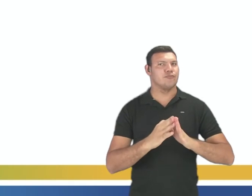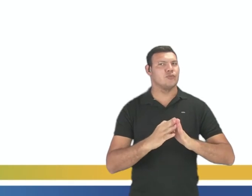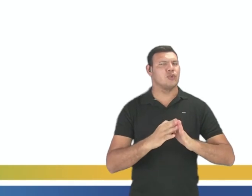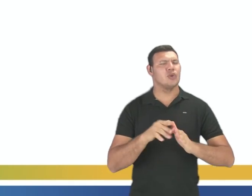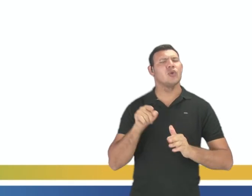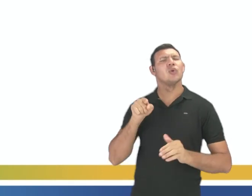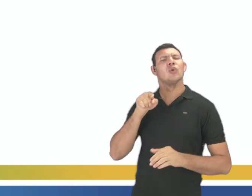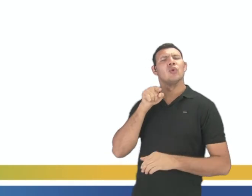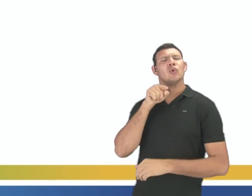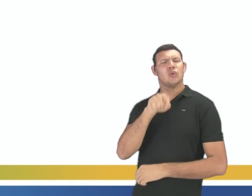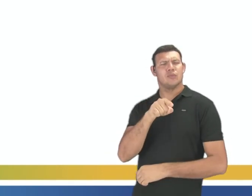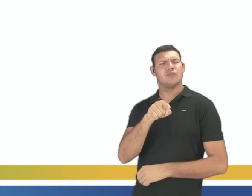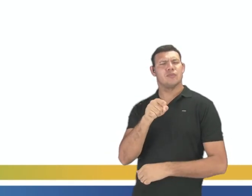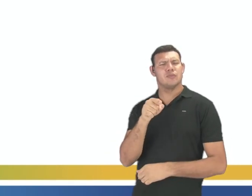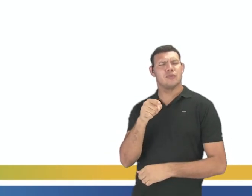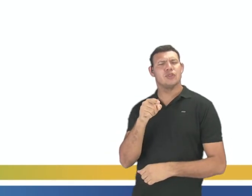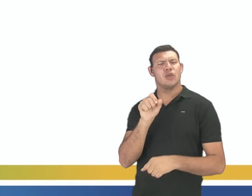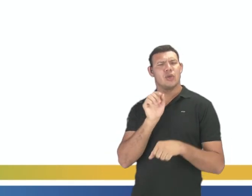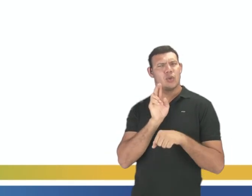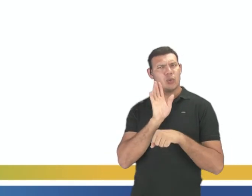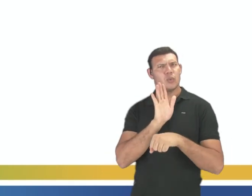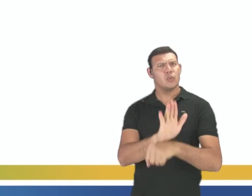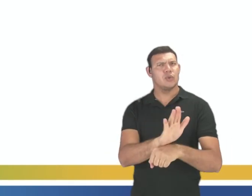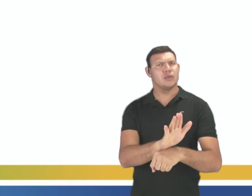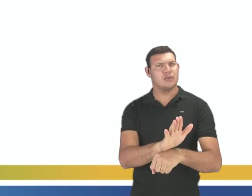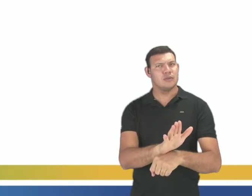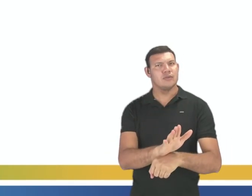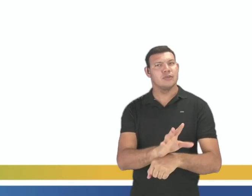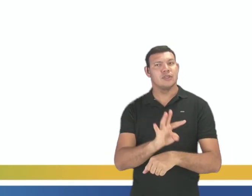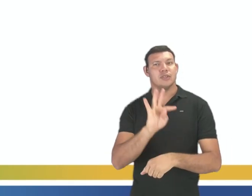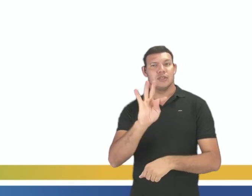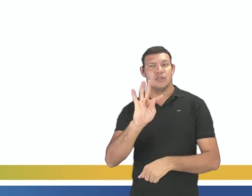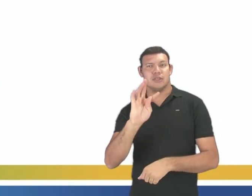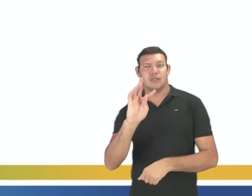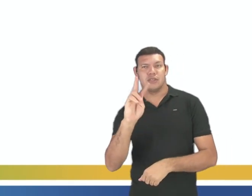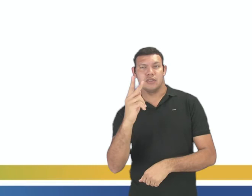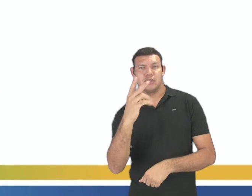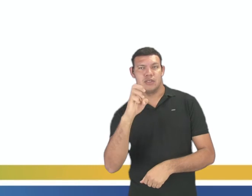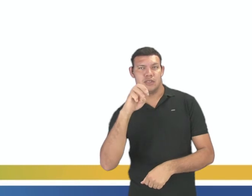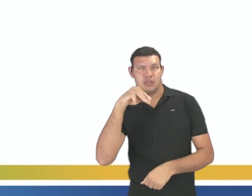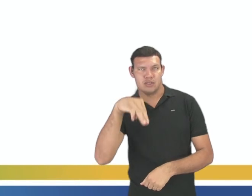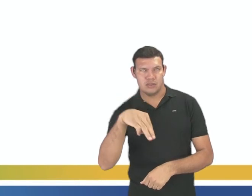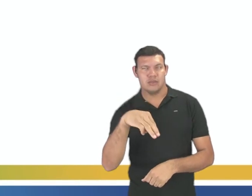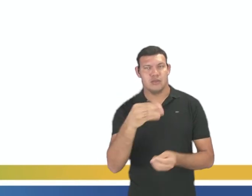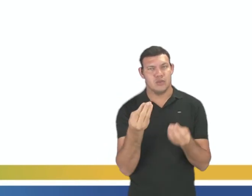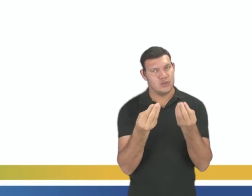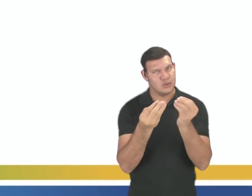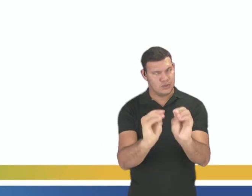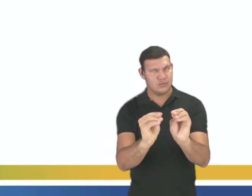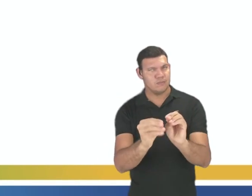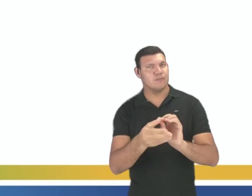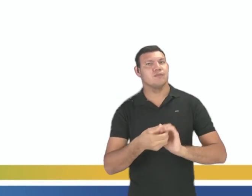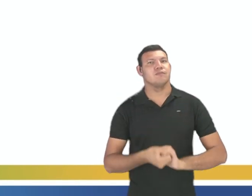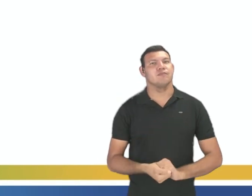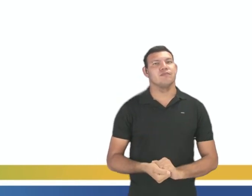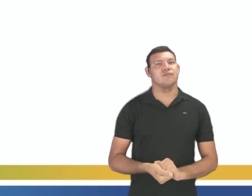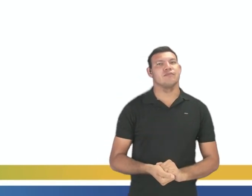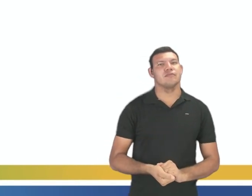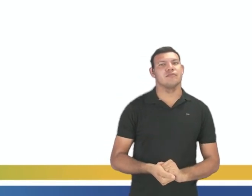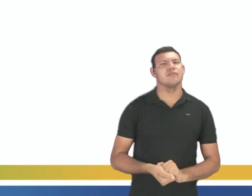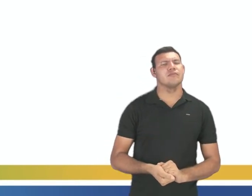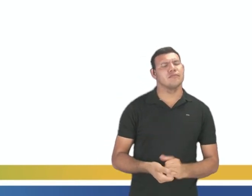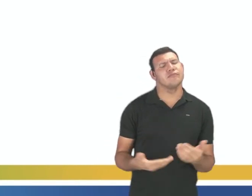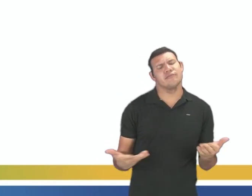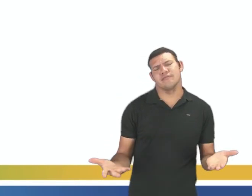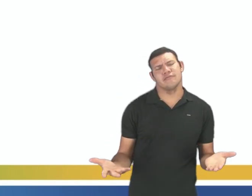Estamos nos referindo a eles, Anne and Paul, ok? Não está explícito o pronome sujeito, mas a gente sabe que é a